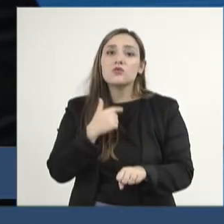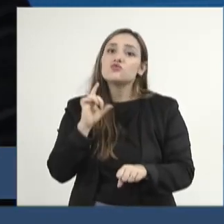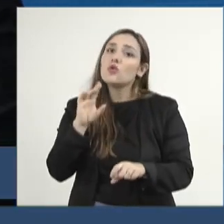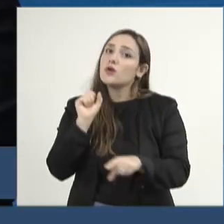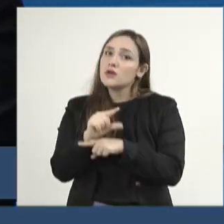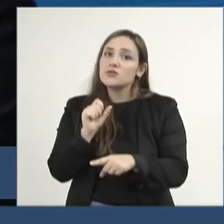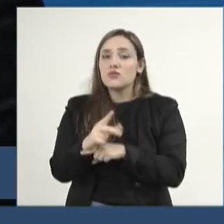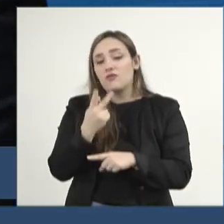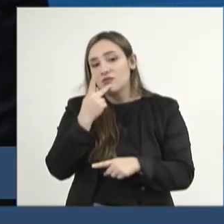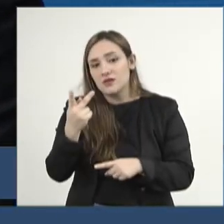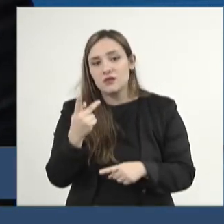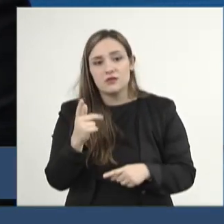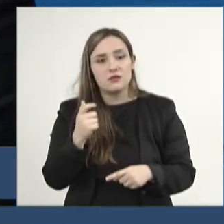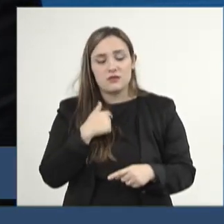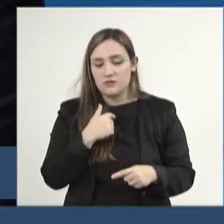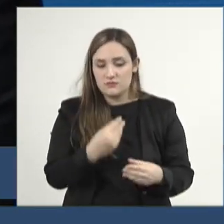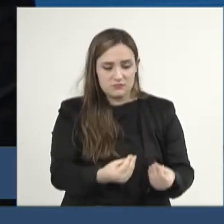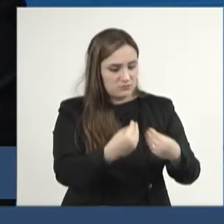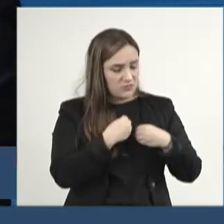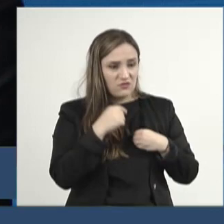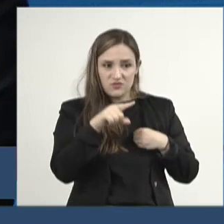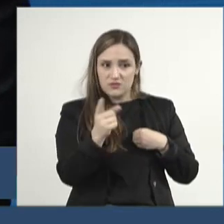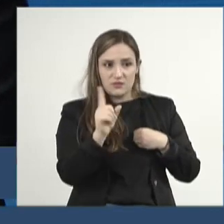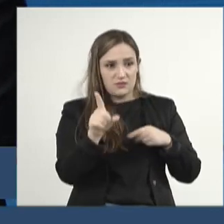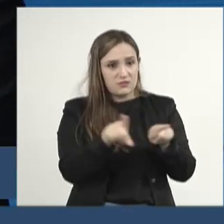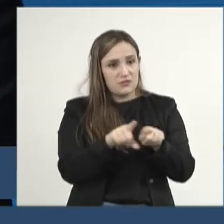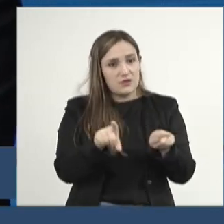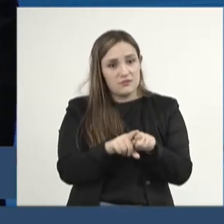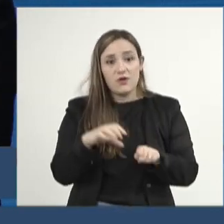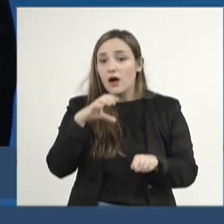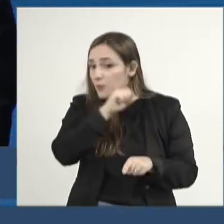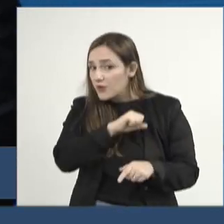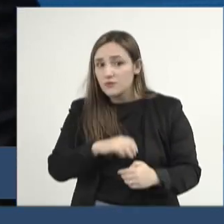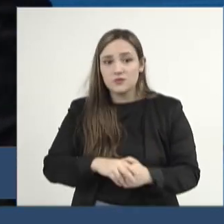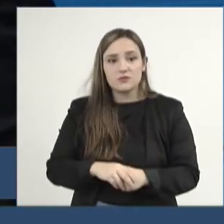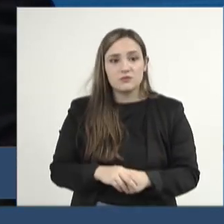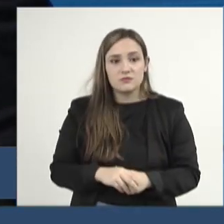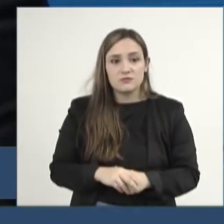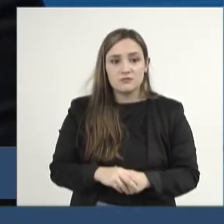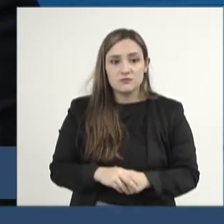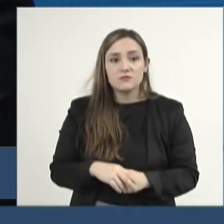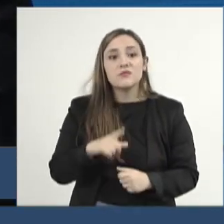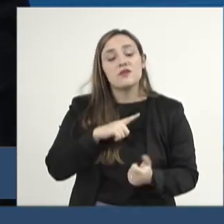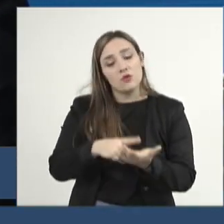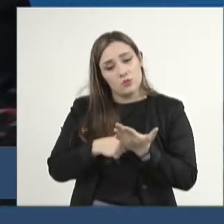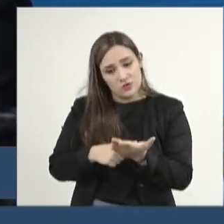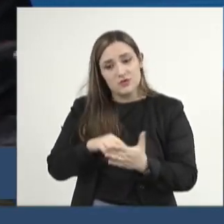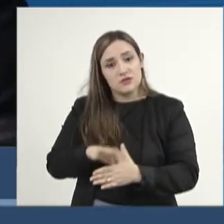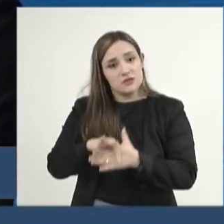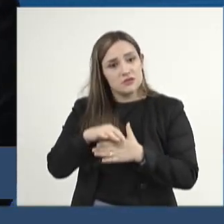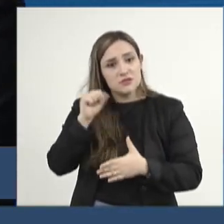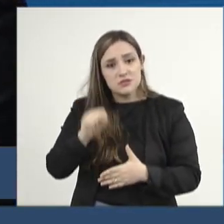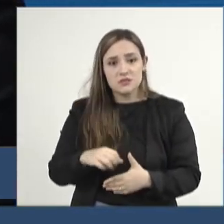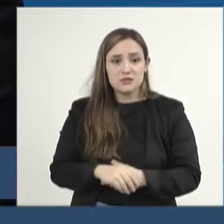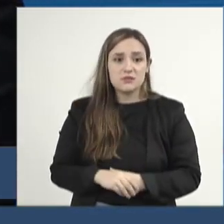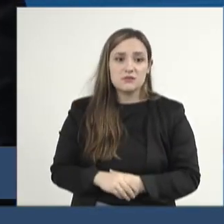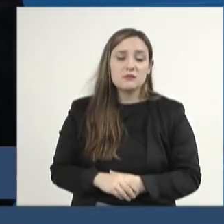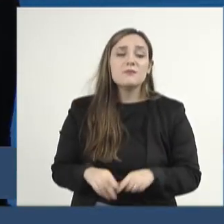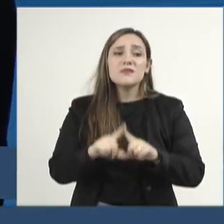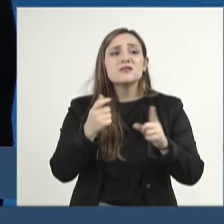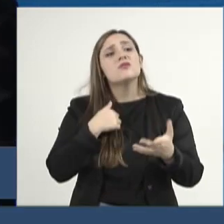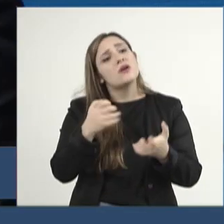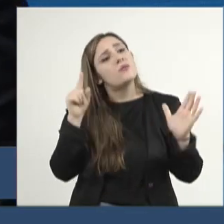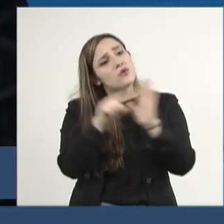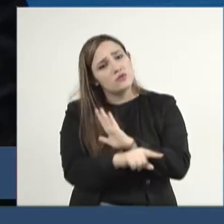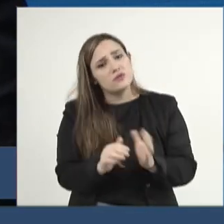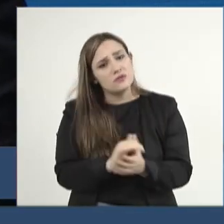nesse sentido. Eu não recebi, Vossa Excelência não recebeu, foi muito rápido, foi por meio de acordo de líderes, foi. Agora, questiono a Vossa Excelência, nós temos